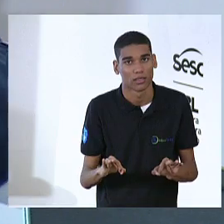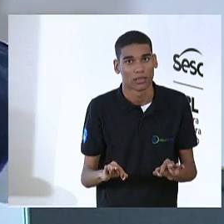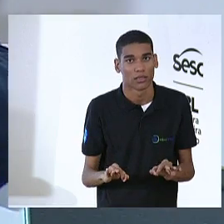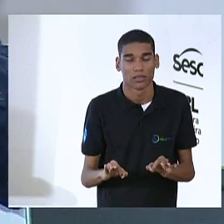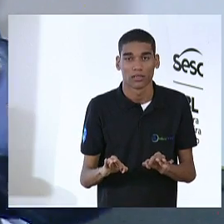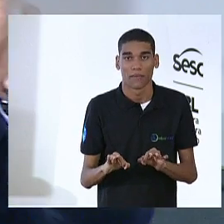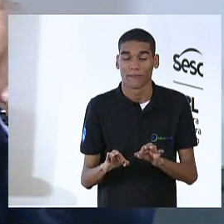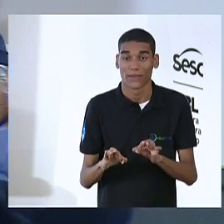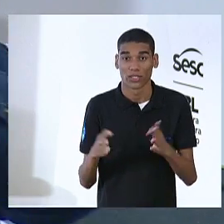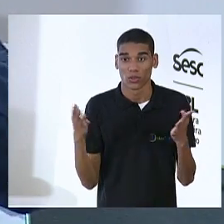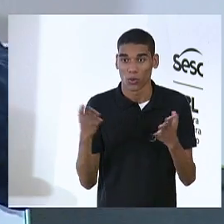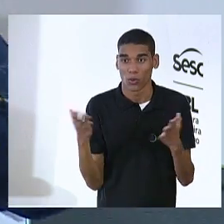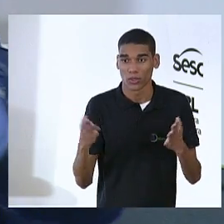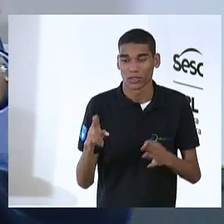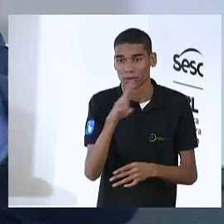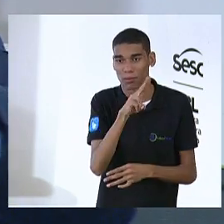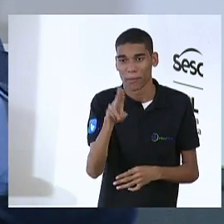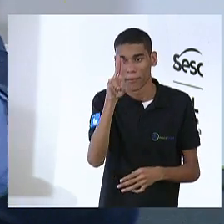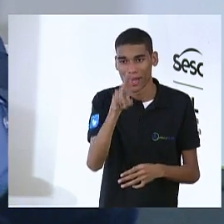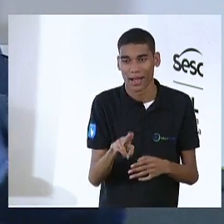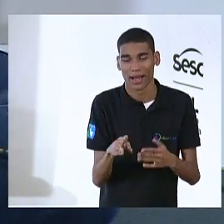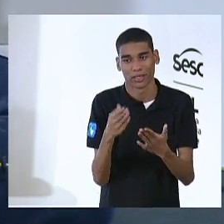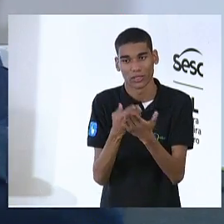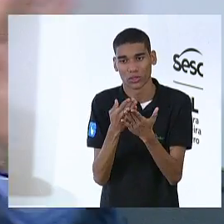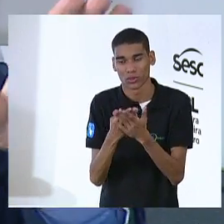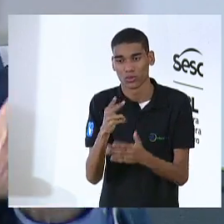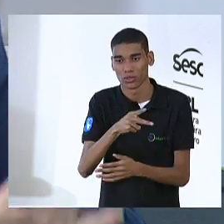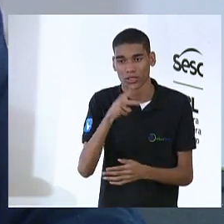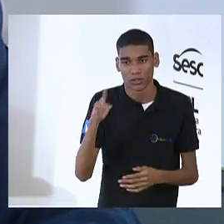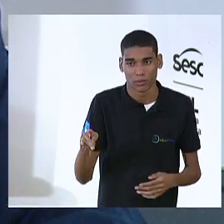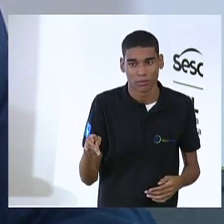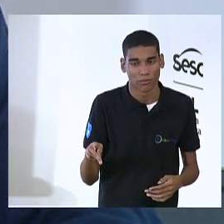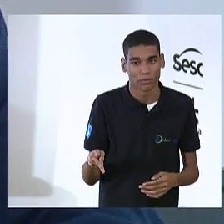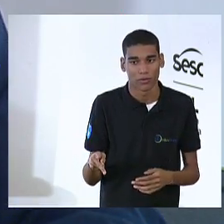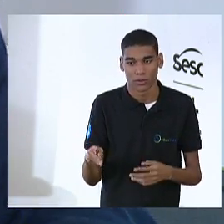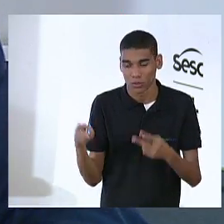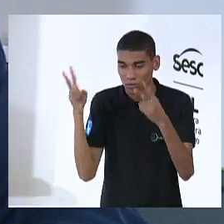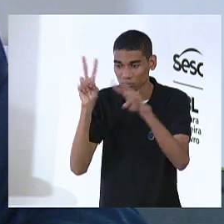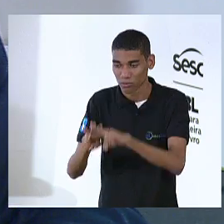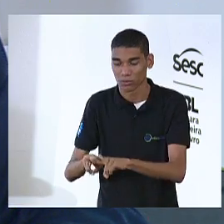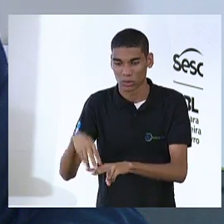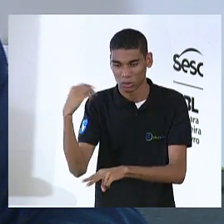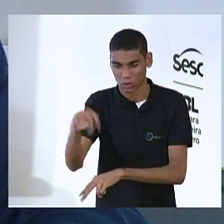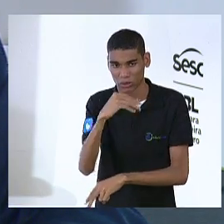Não se tortura mais padre, estudante, professor, isso dá rolo, né?